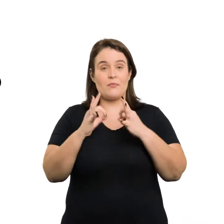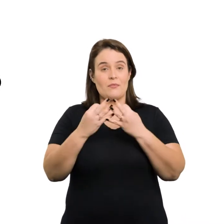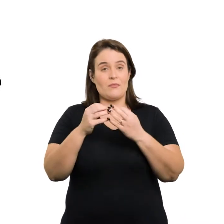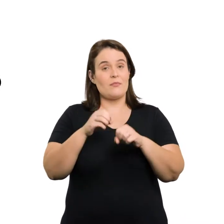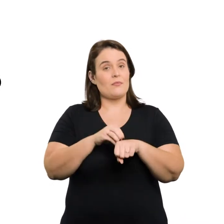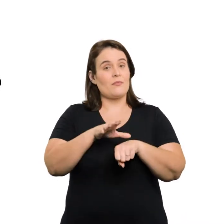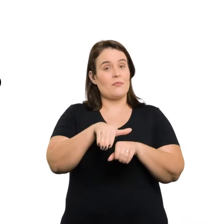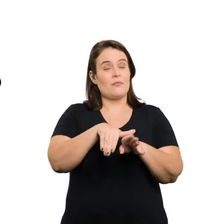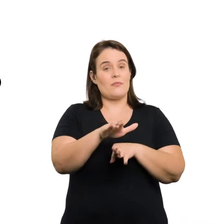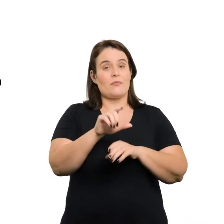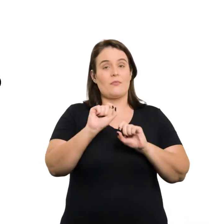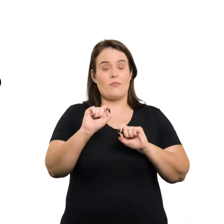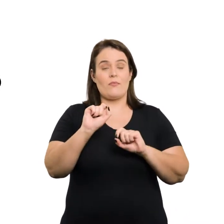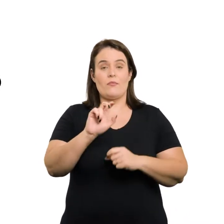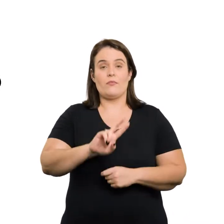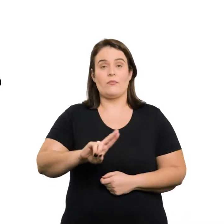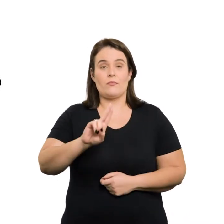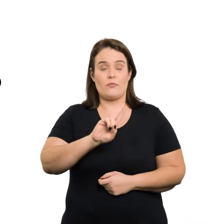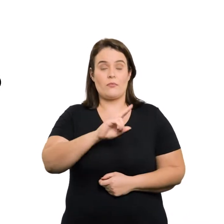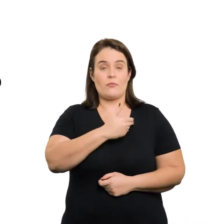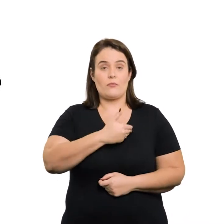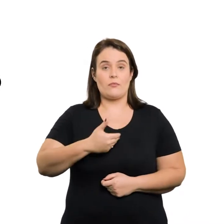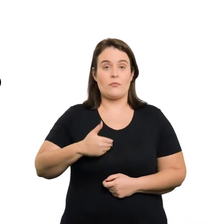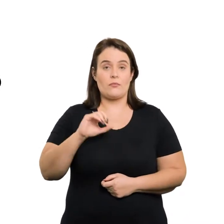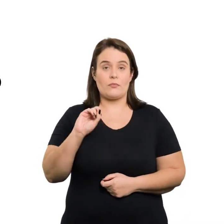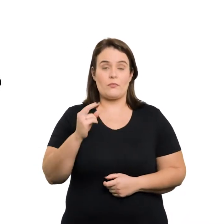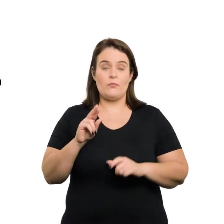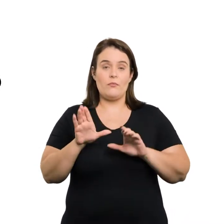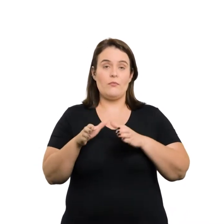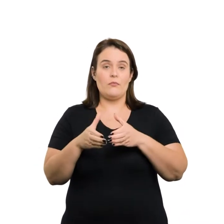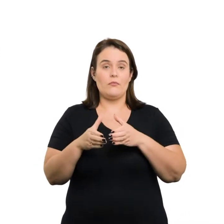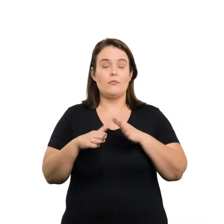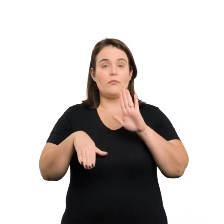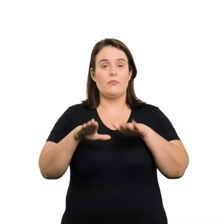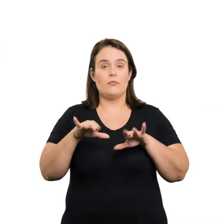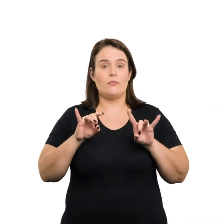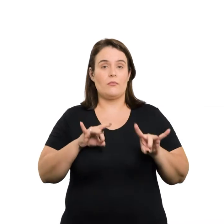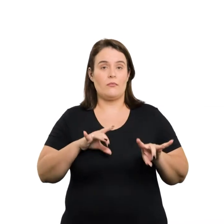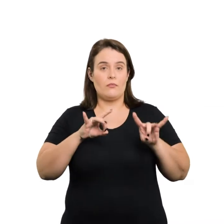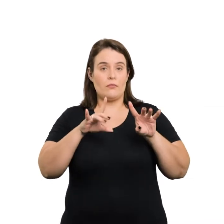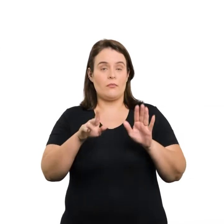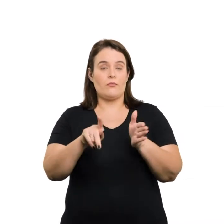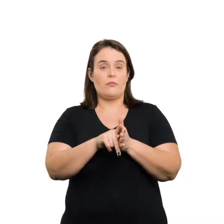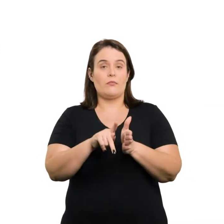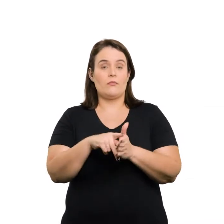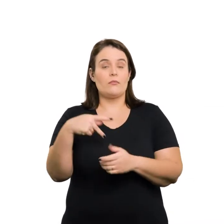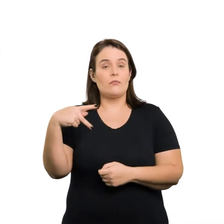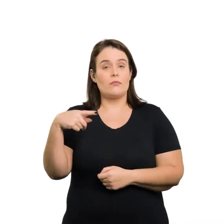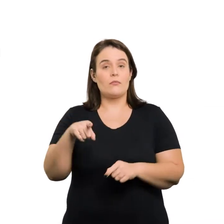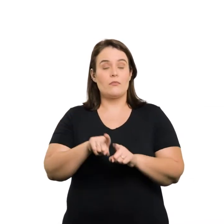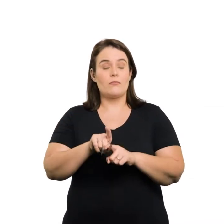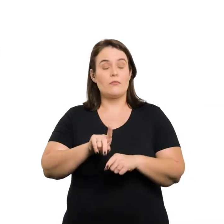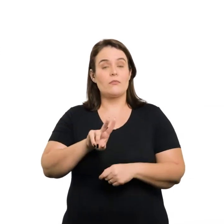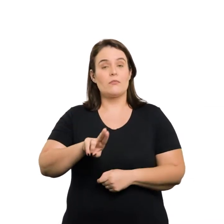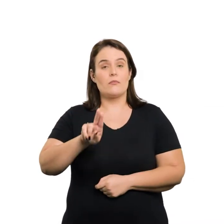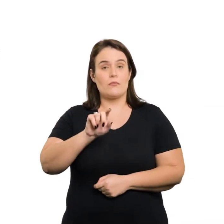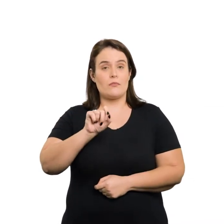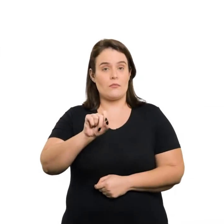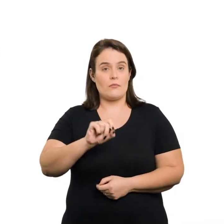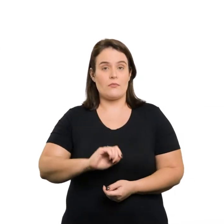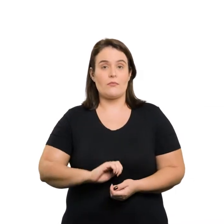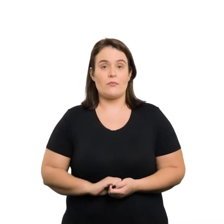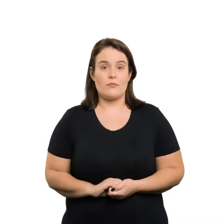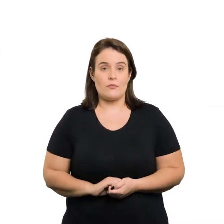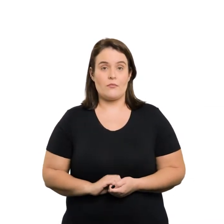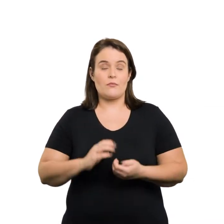é recomendado para edifícios de uso público ou coletivo, de acordo com sua especificidade e a natureza